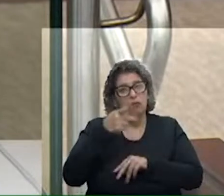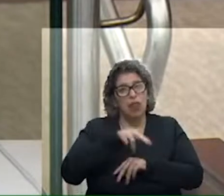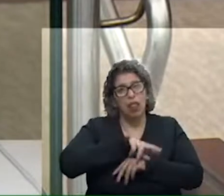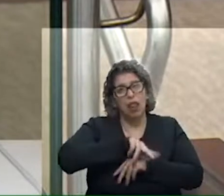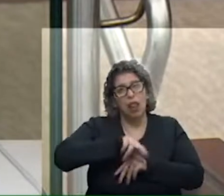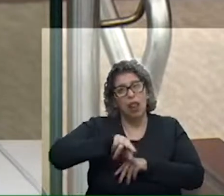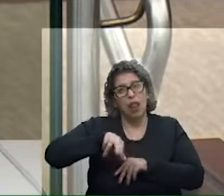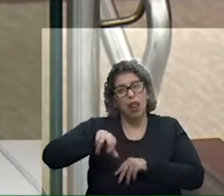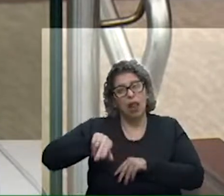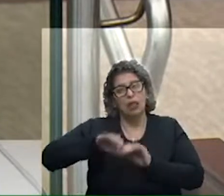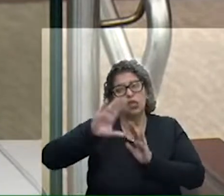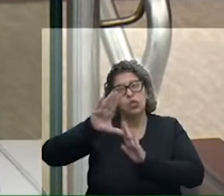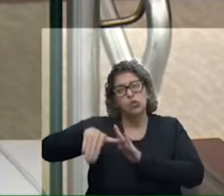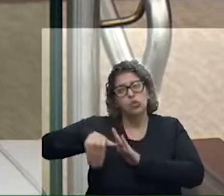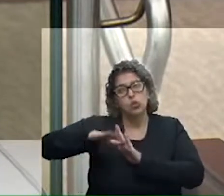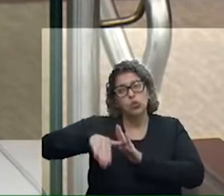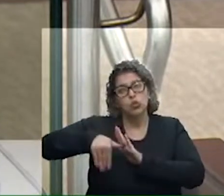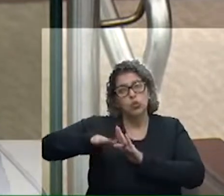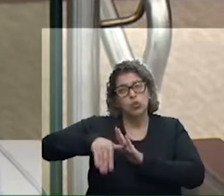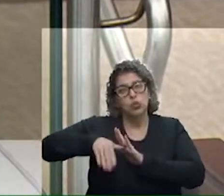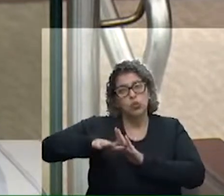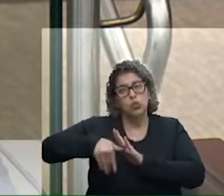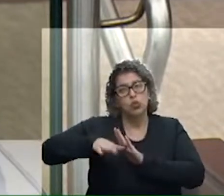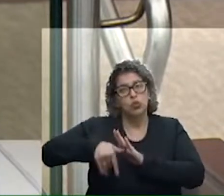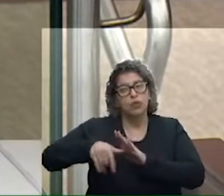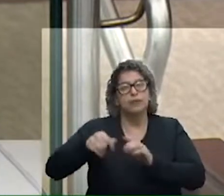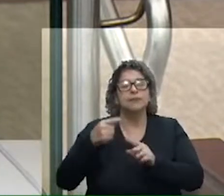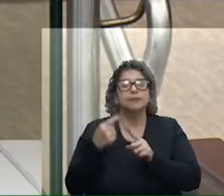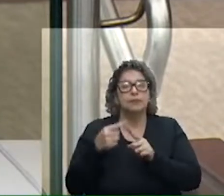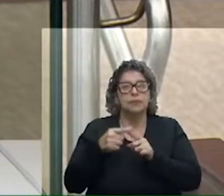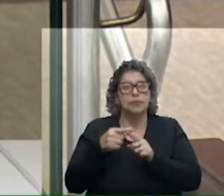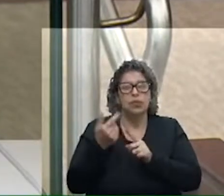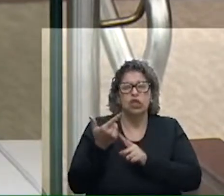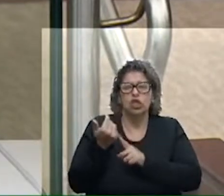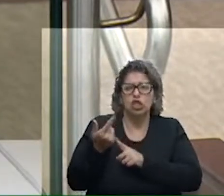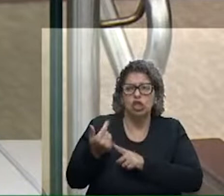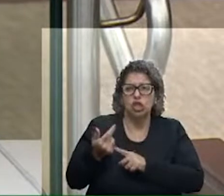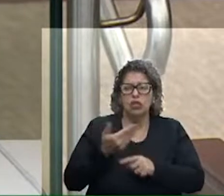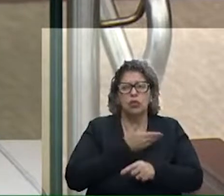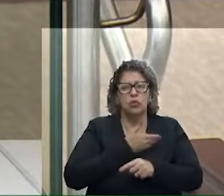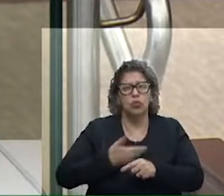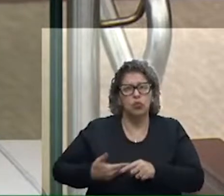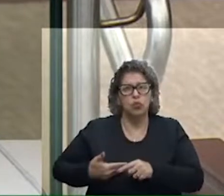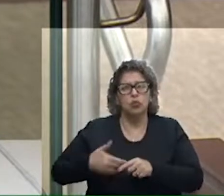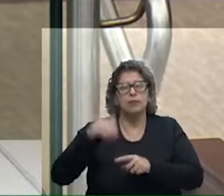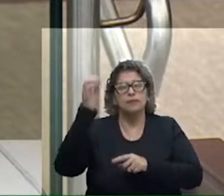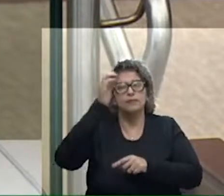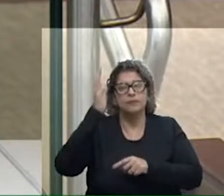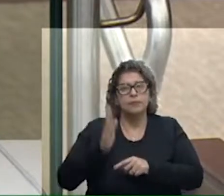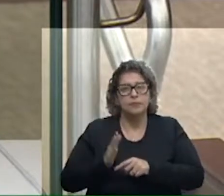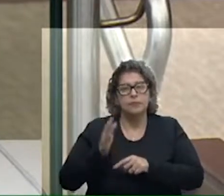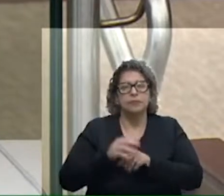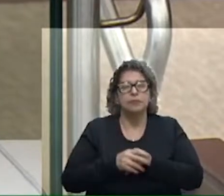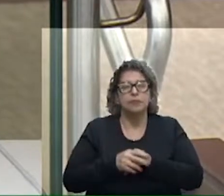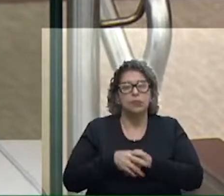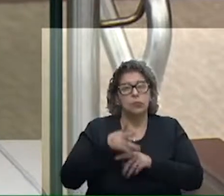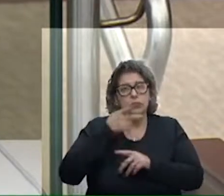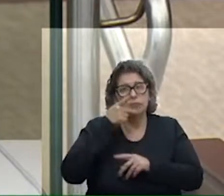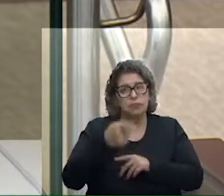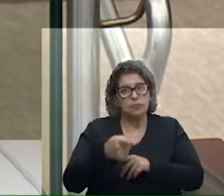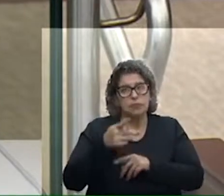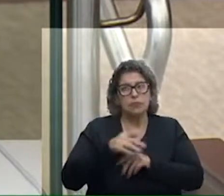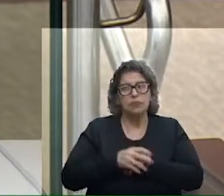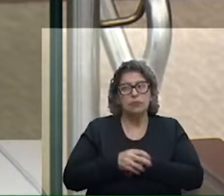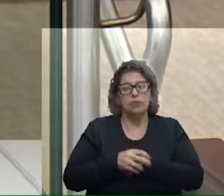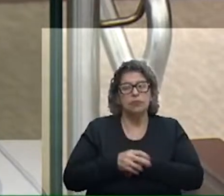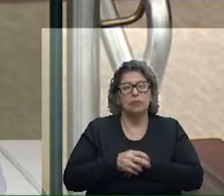diversos escândalos de corrupção que a gente sabe que corroeram os cofres públicos do nosso país. Evidentemente que eu estou falando